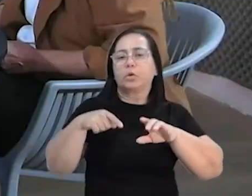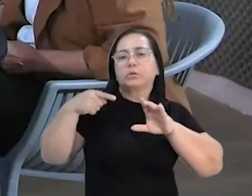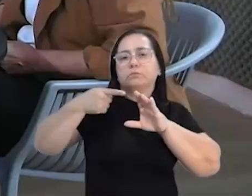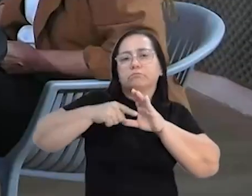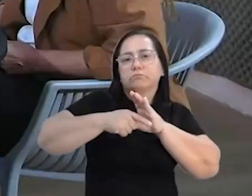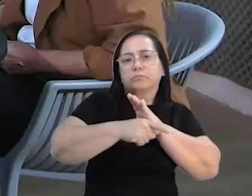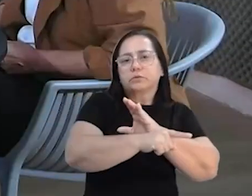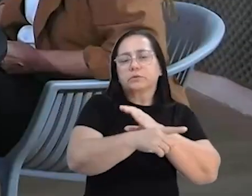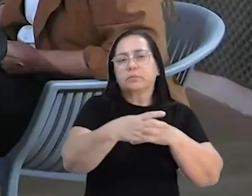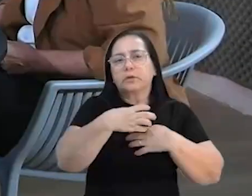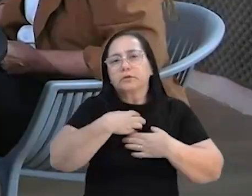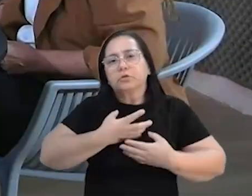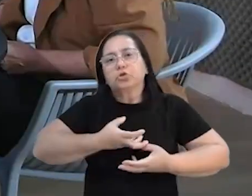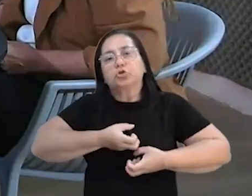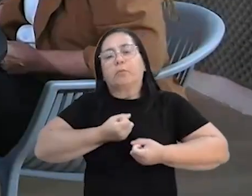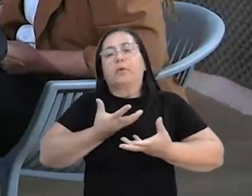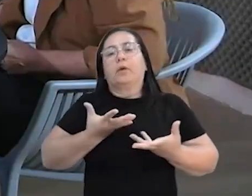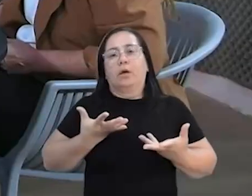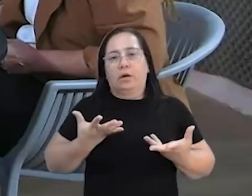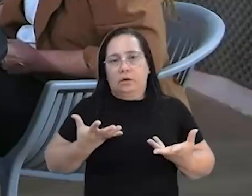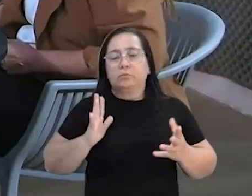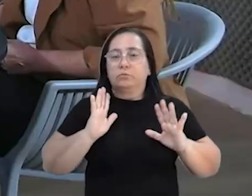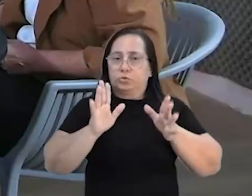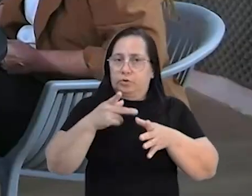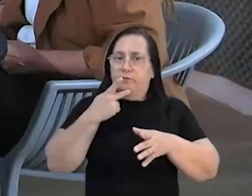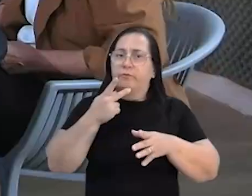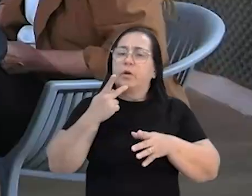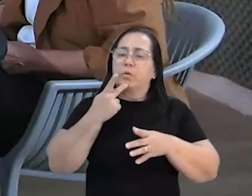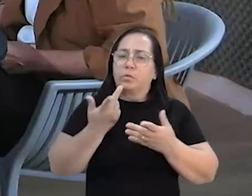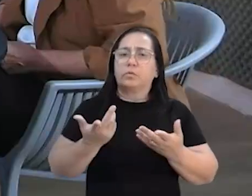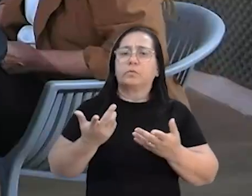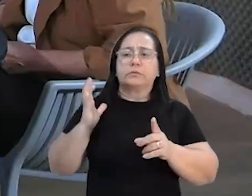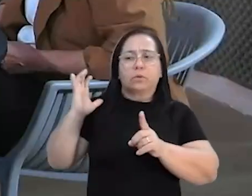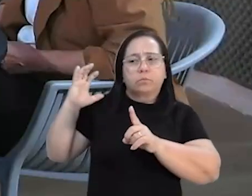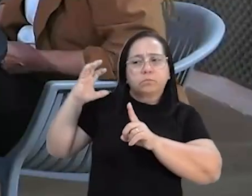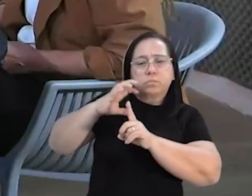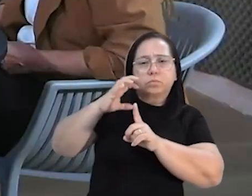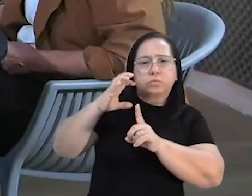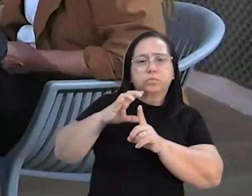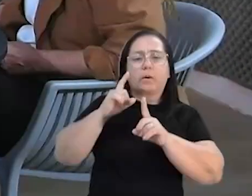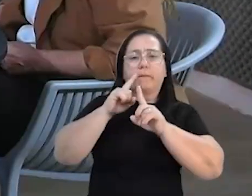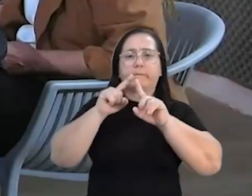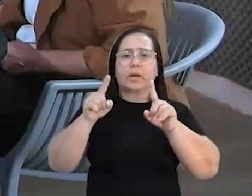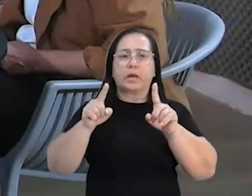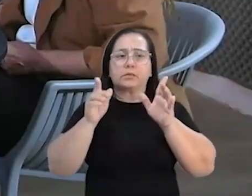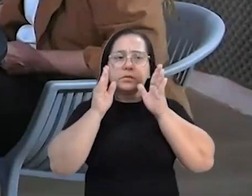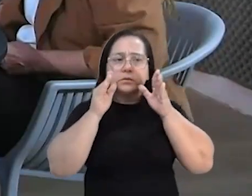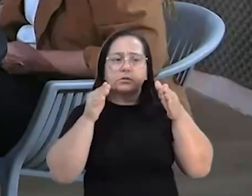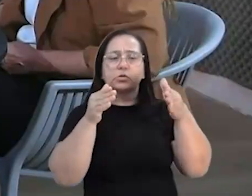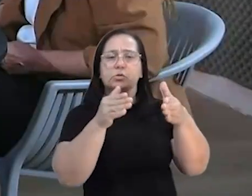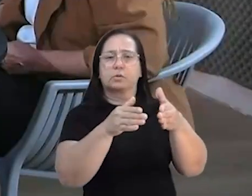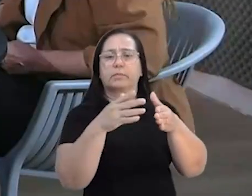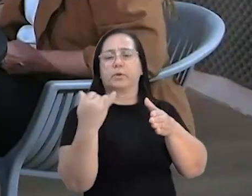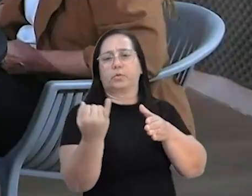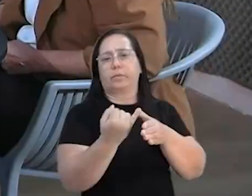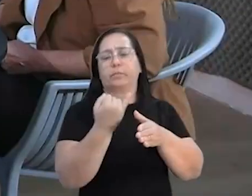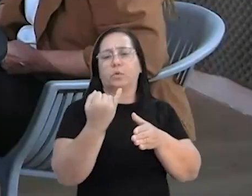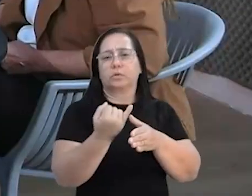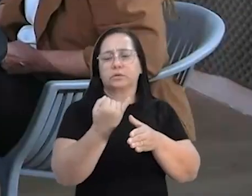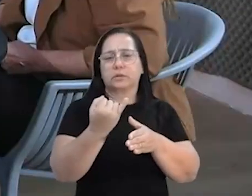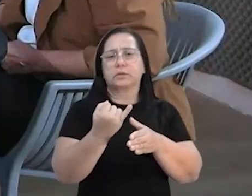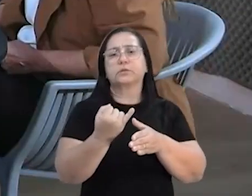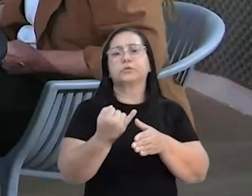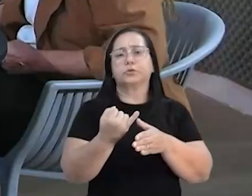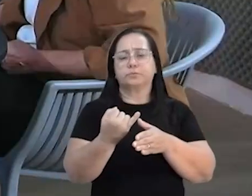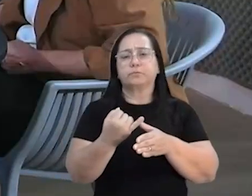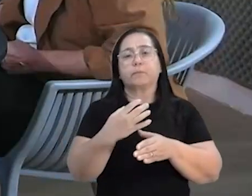se inspirar, né? Como Nara e todos aqui já falaram um pouco, mas esse direcionamento foi importante, né? Dentro da